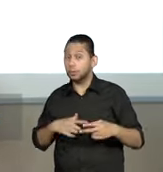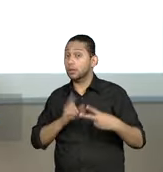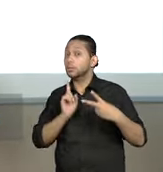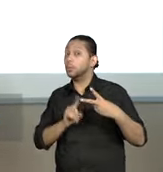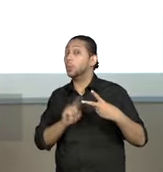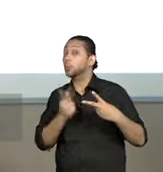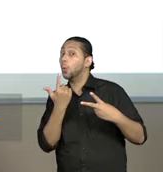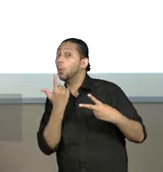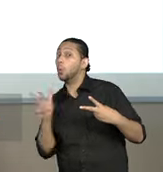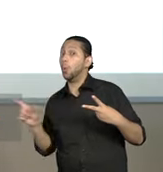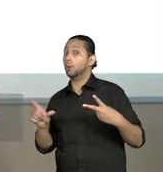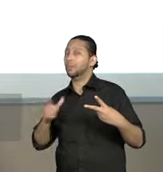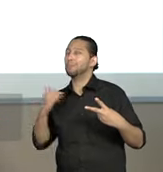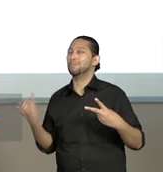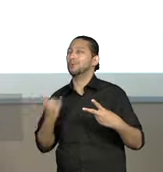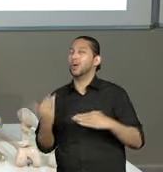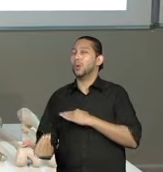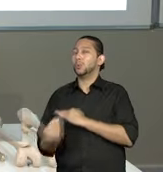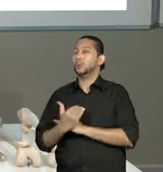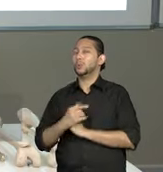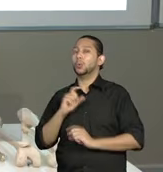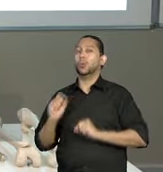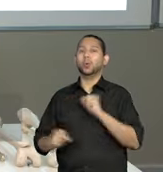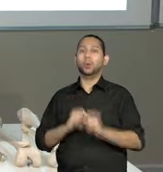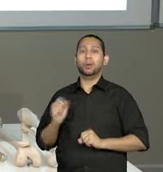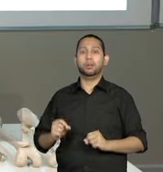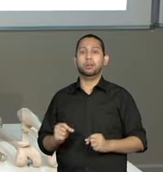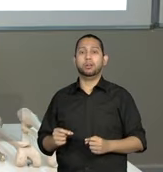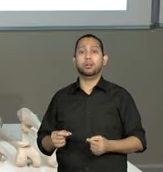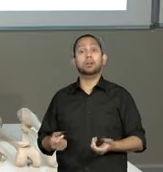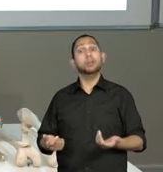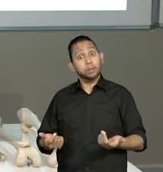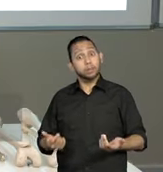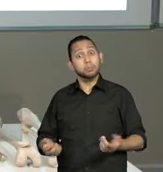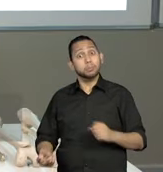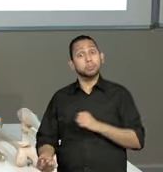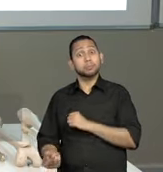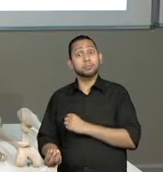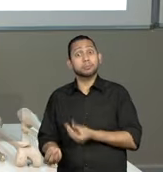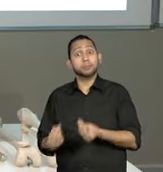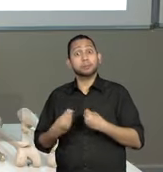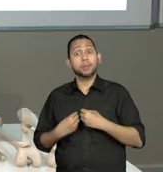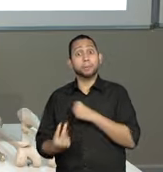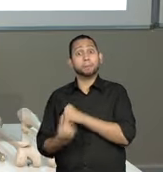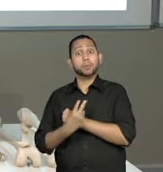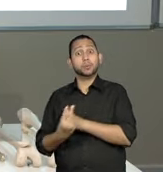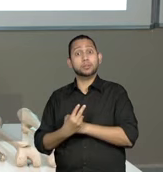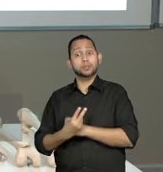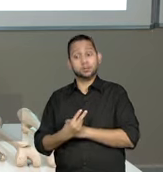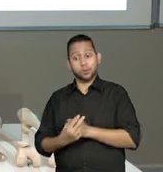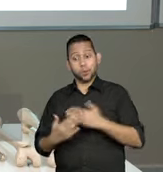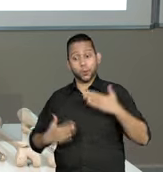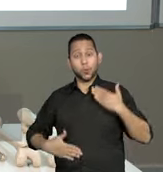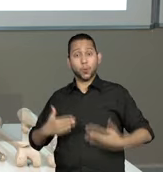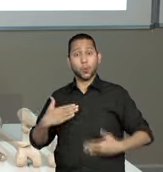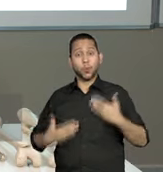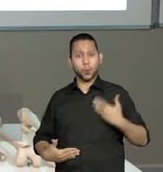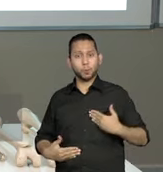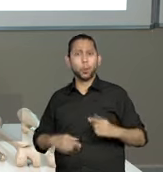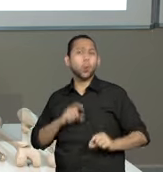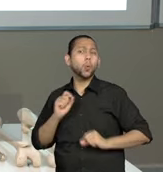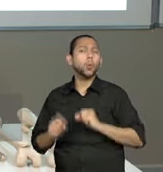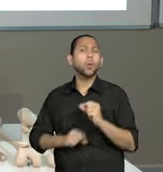função extremamente importante. Eles também são protetores no nosso corpo. Eles protegem o